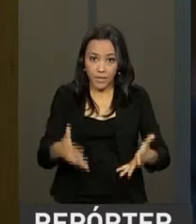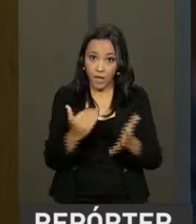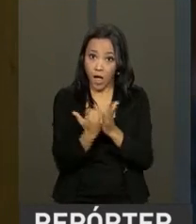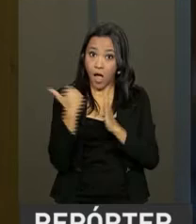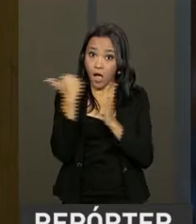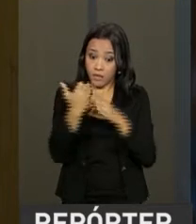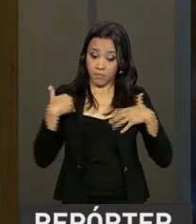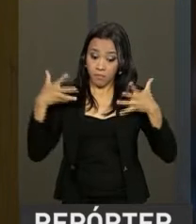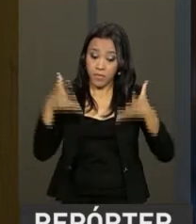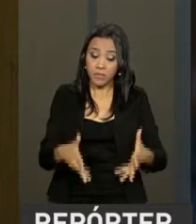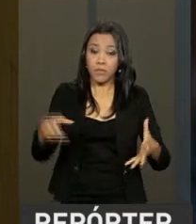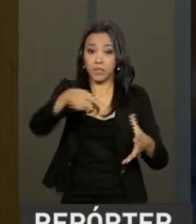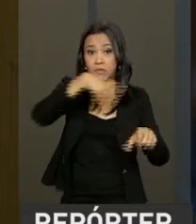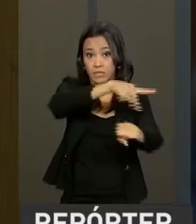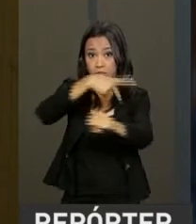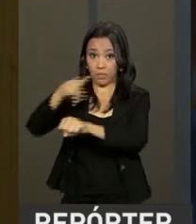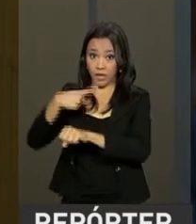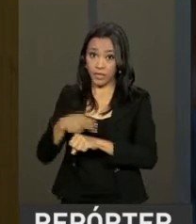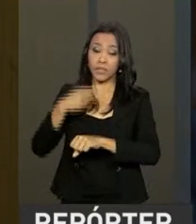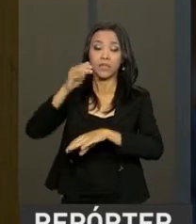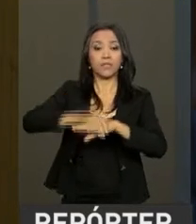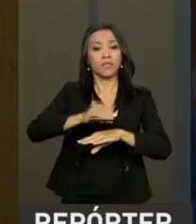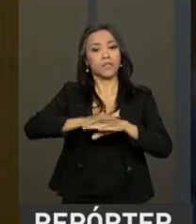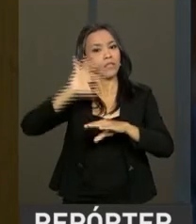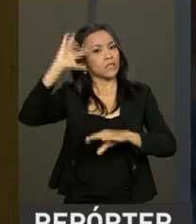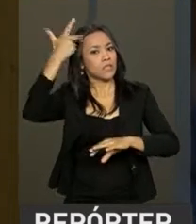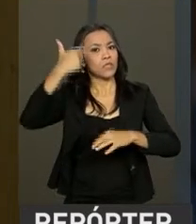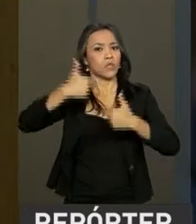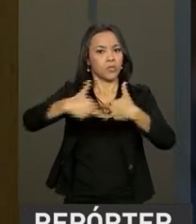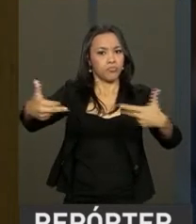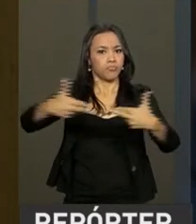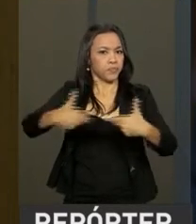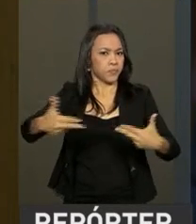no processo decisório das agências multilaterais.